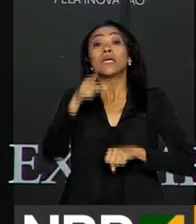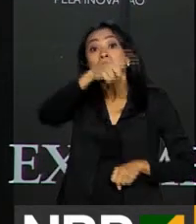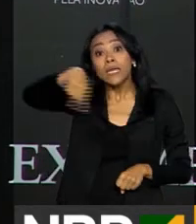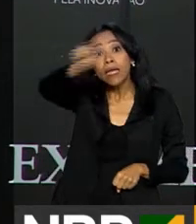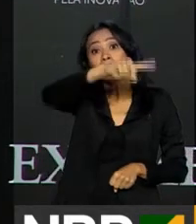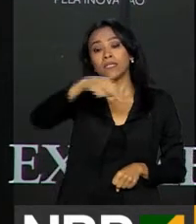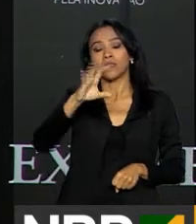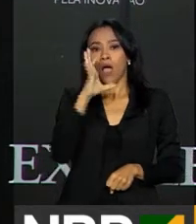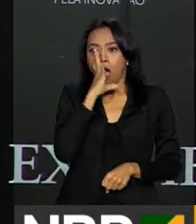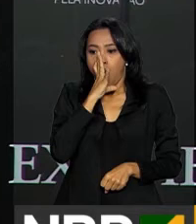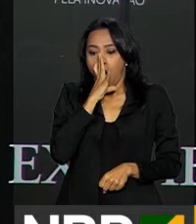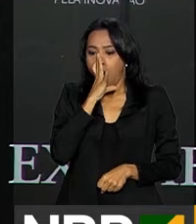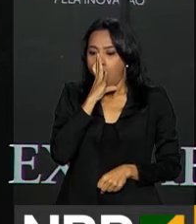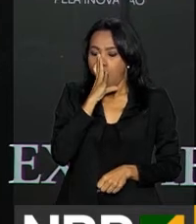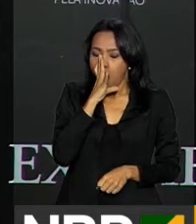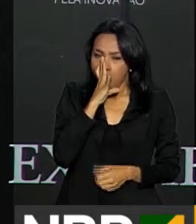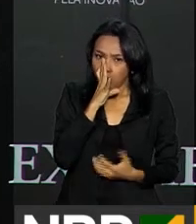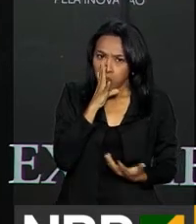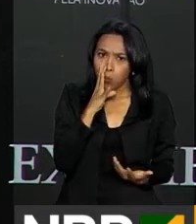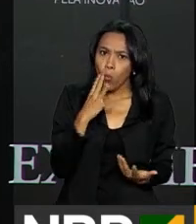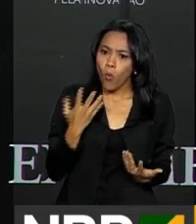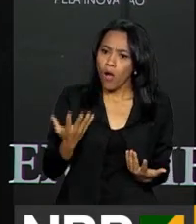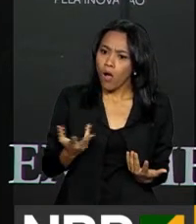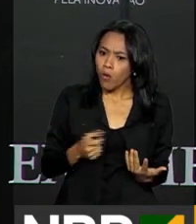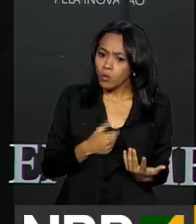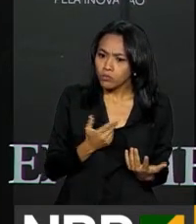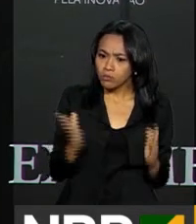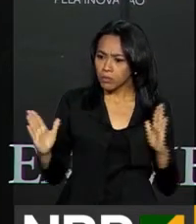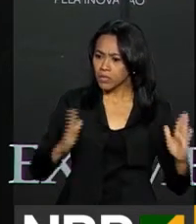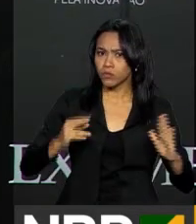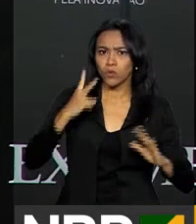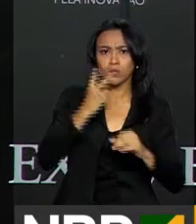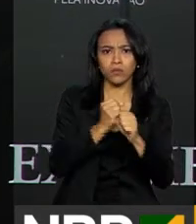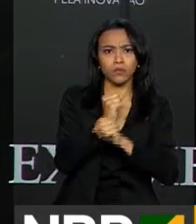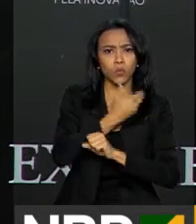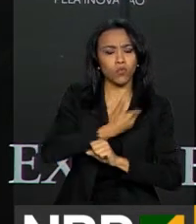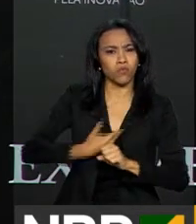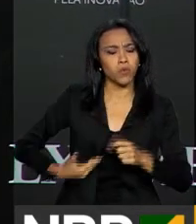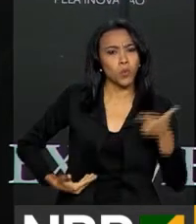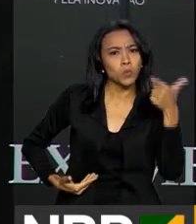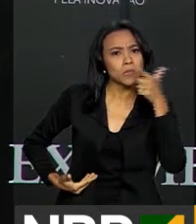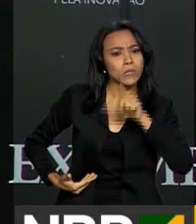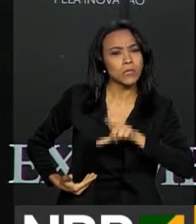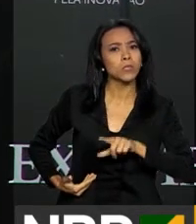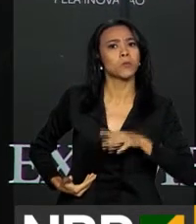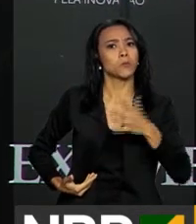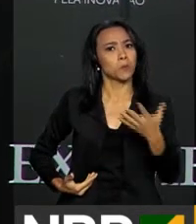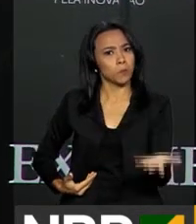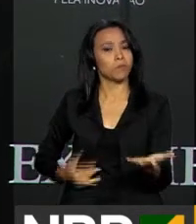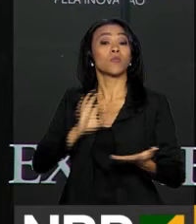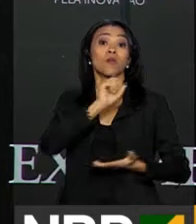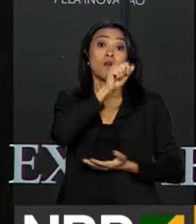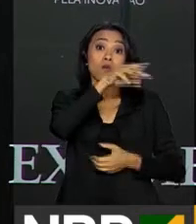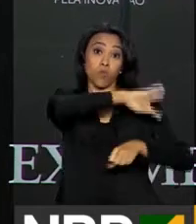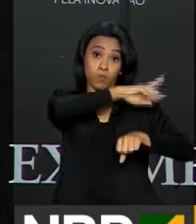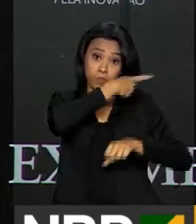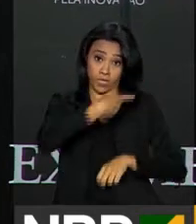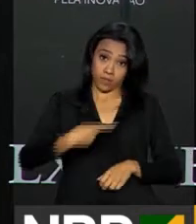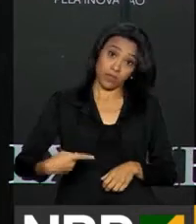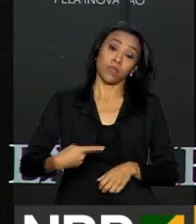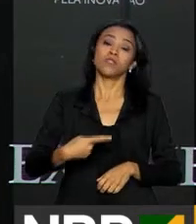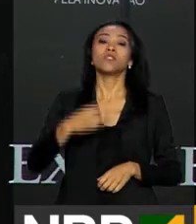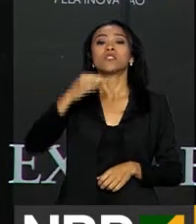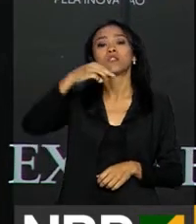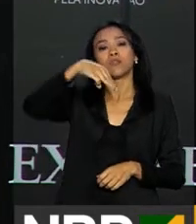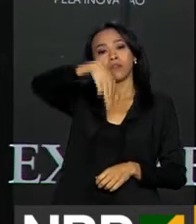extraordinária, Berenice, que eles têm por estes anos de governo, não é? O próprio presidente Macri, que é uma figura